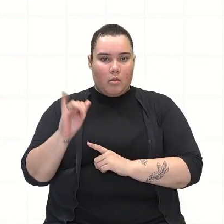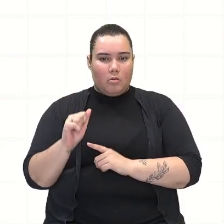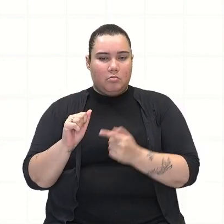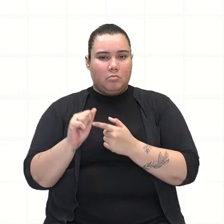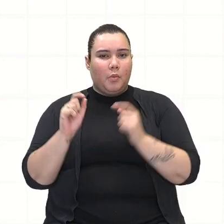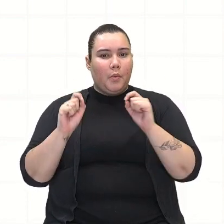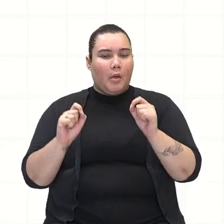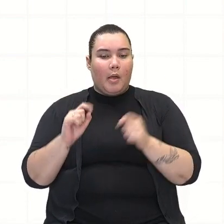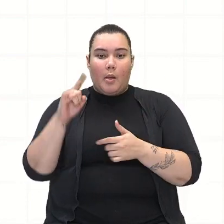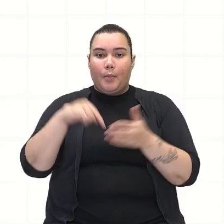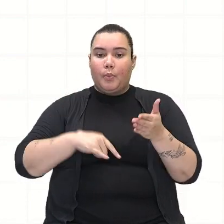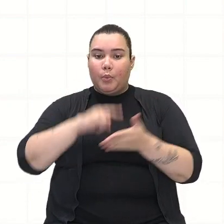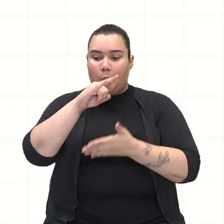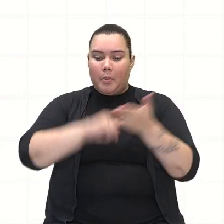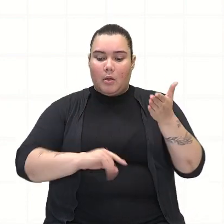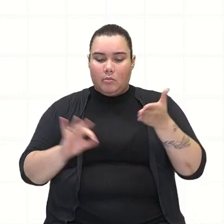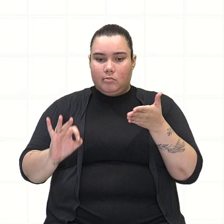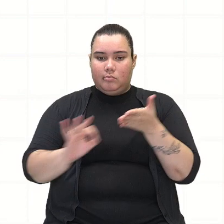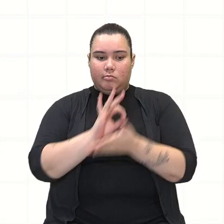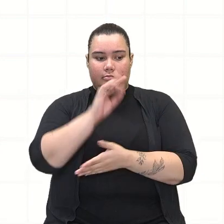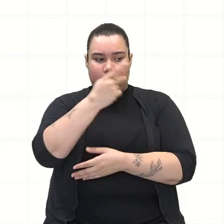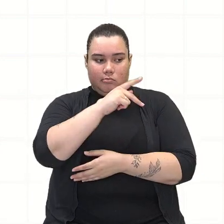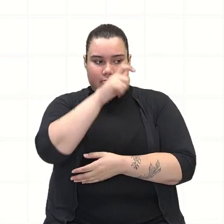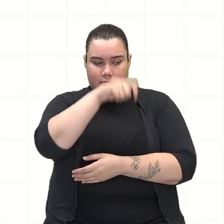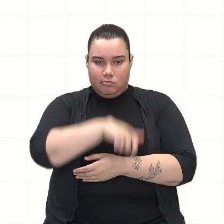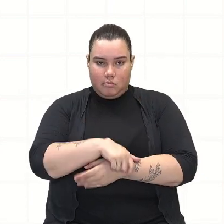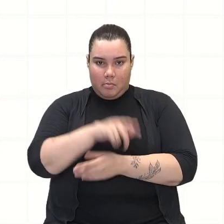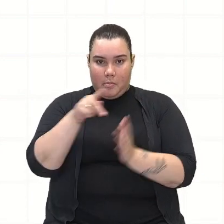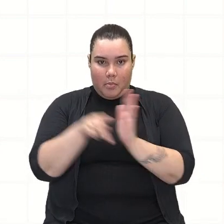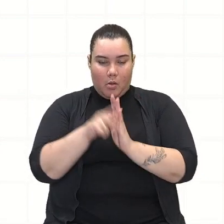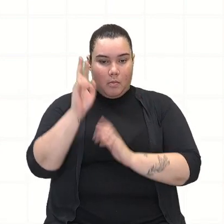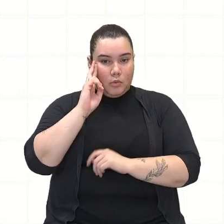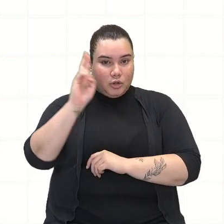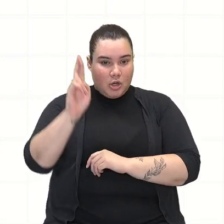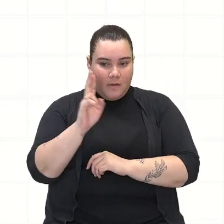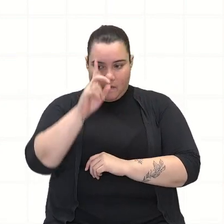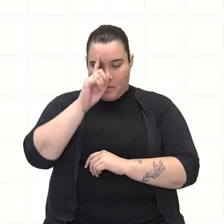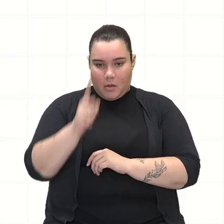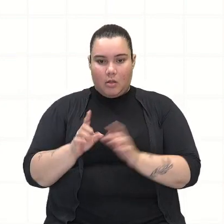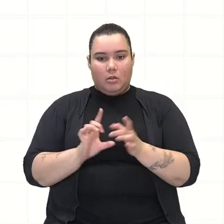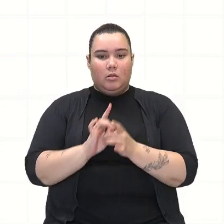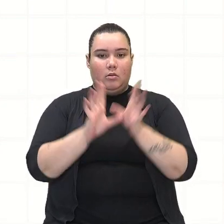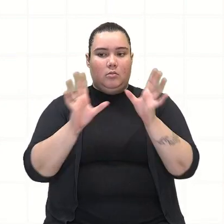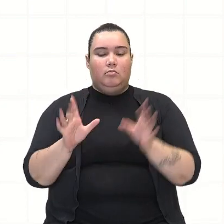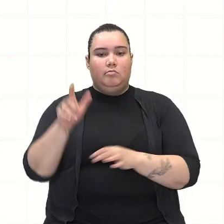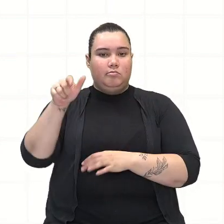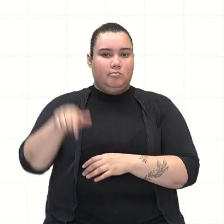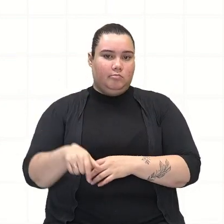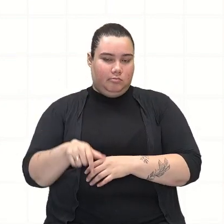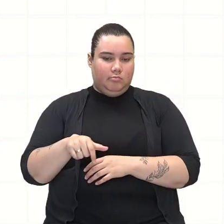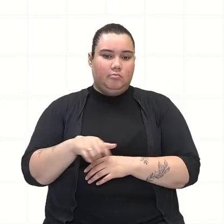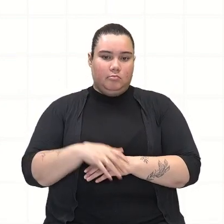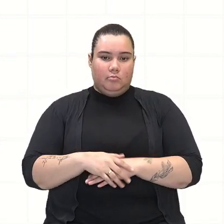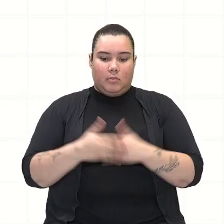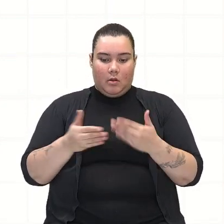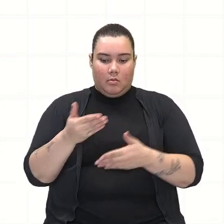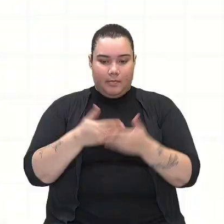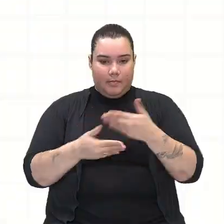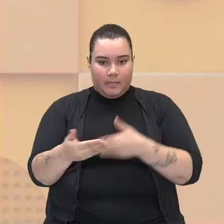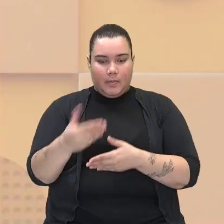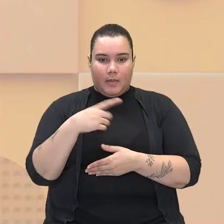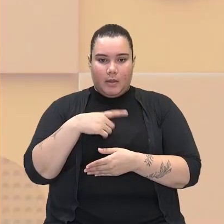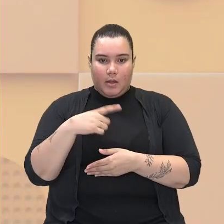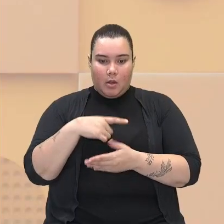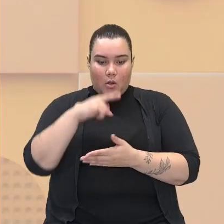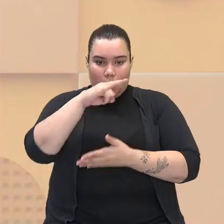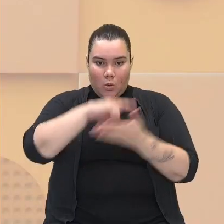um documento assinado pelo proprietário daquele escravizado que concedia a ele liberdade. Então, a partir do momento que ele tem a